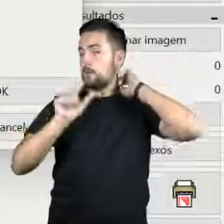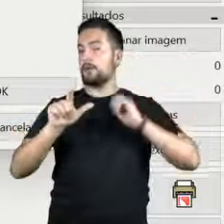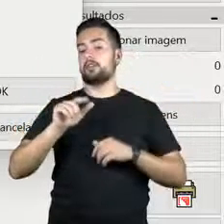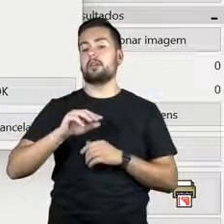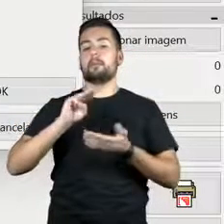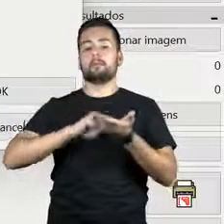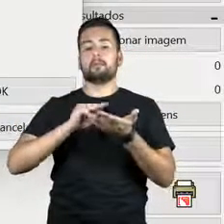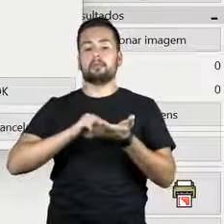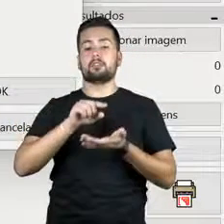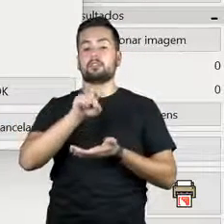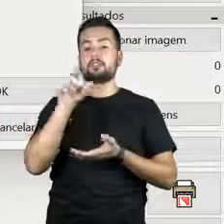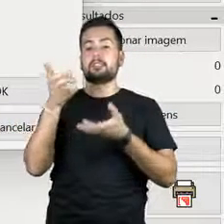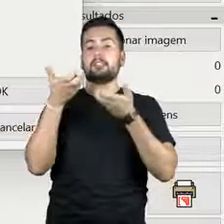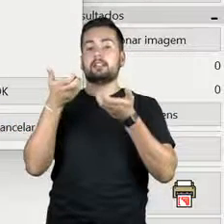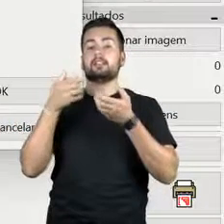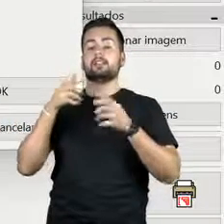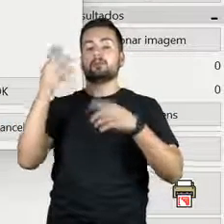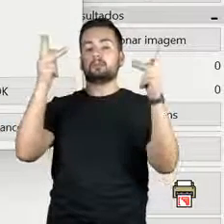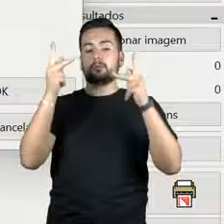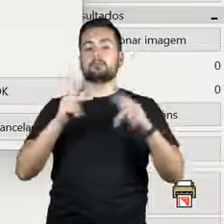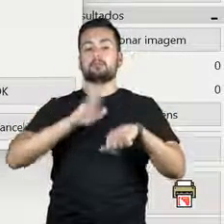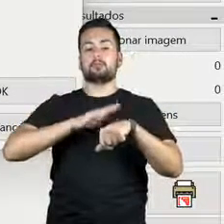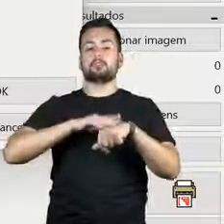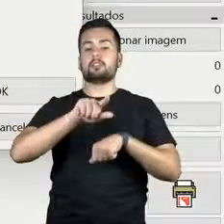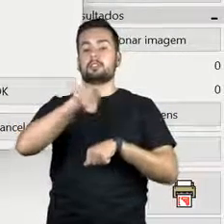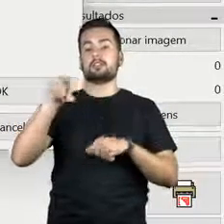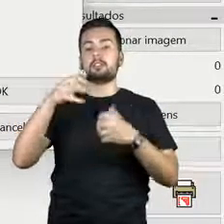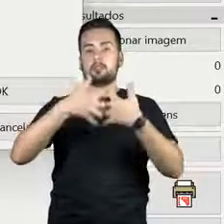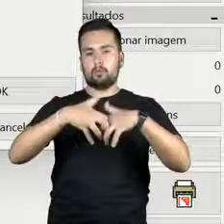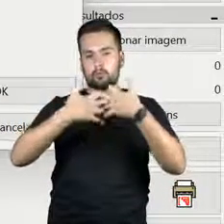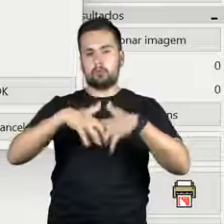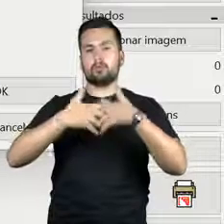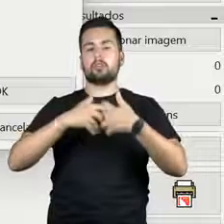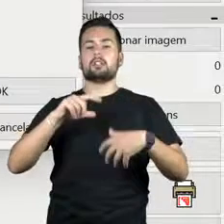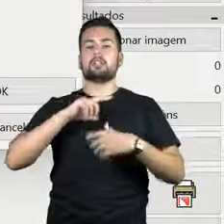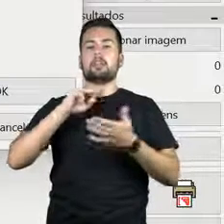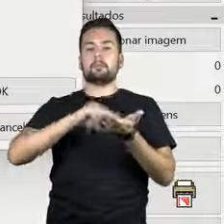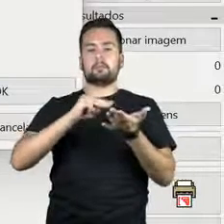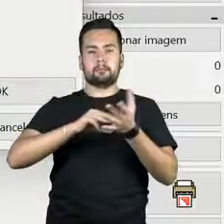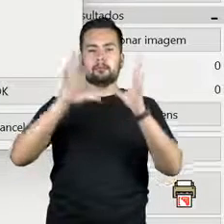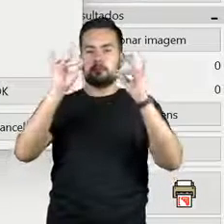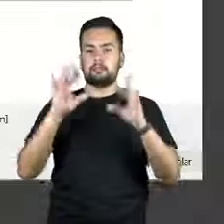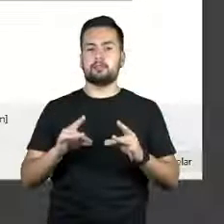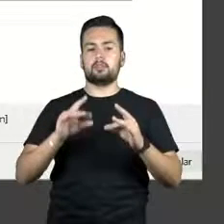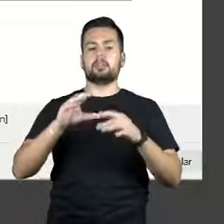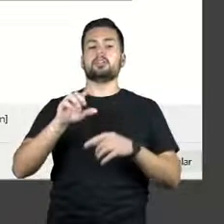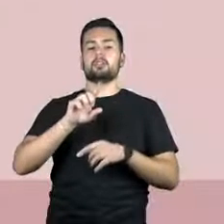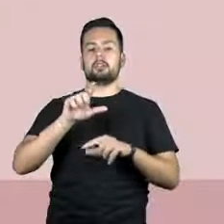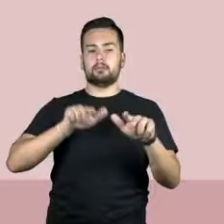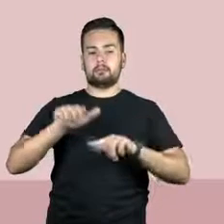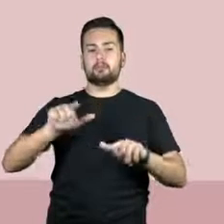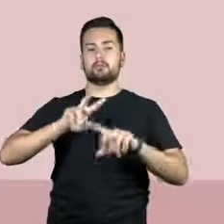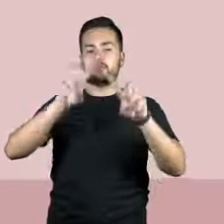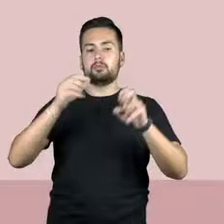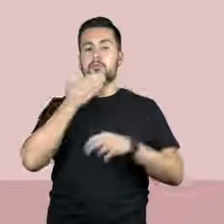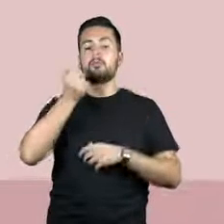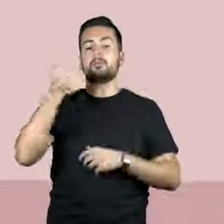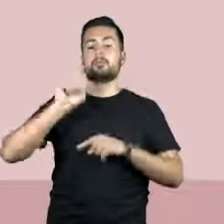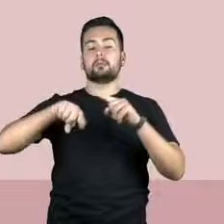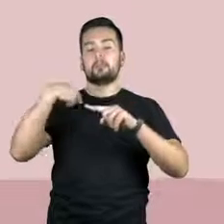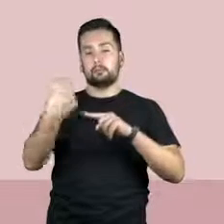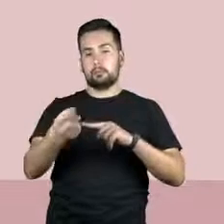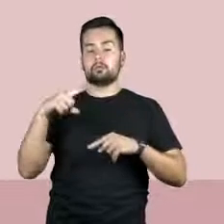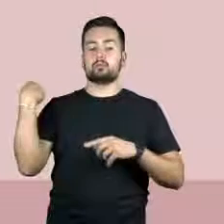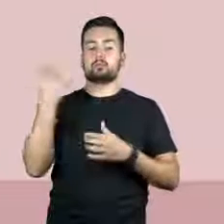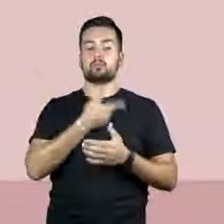você quer que o programa rode. Tá? Então, você configura isso, né? Vai ter alguns métodos específicos que vão trabalhar sismo melhor, e depois disso, a gente